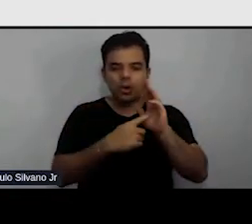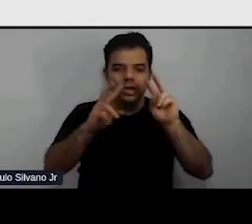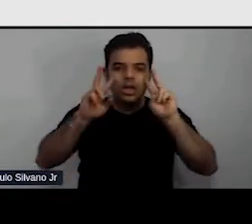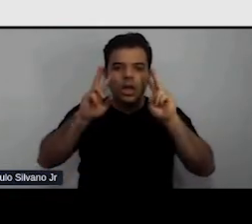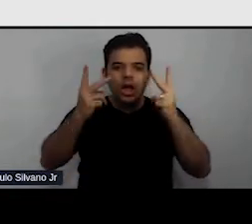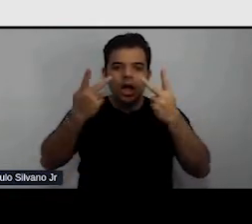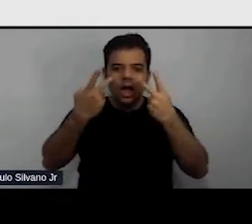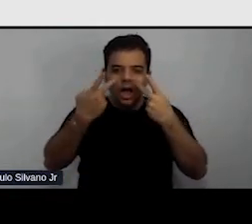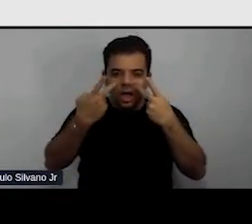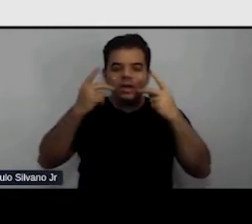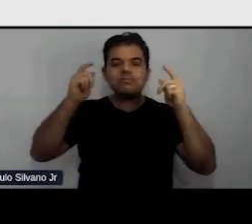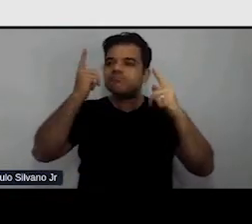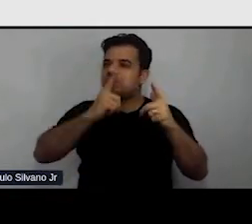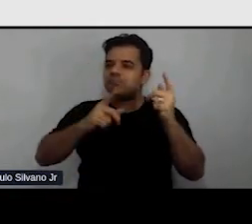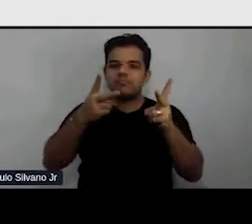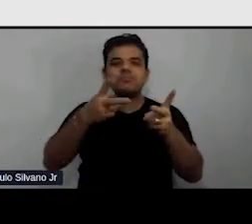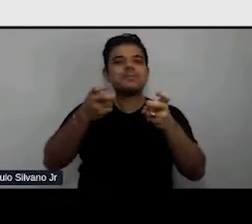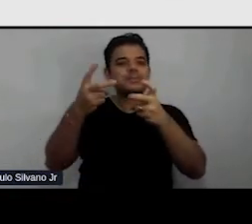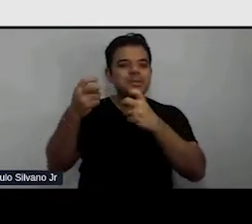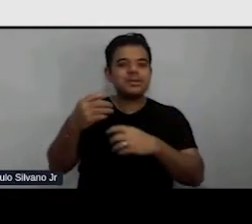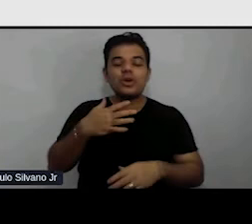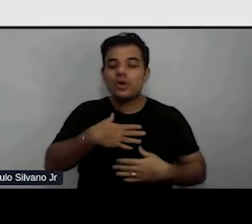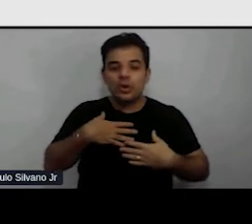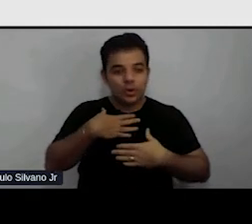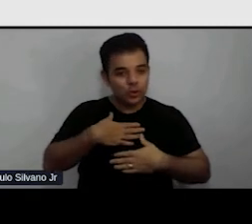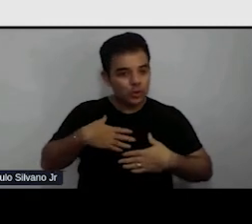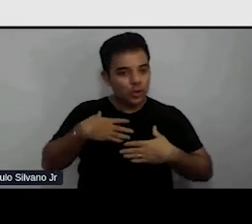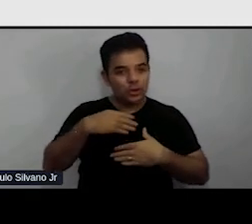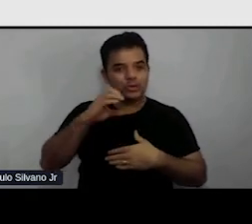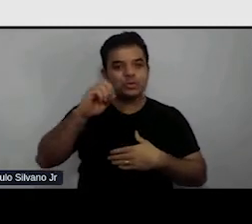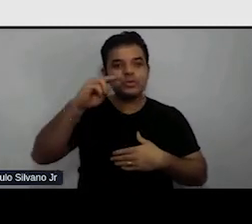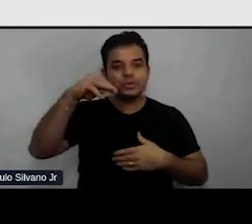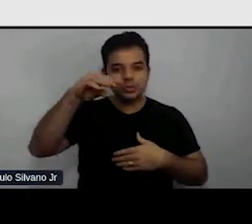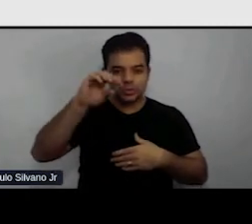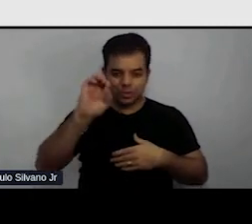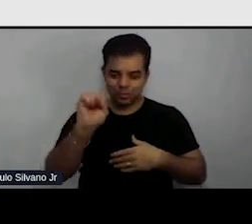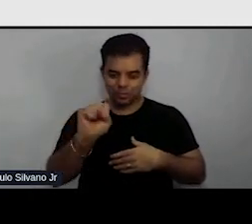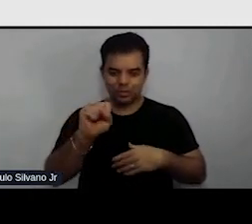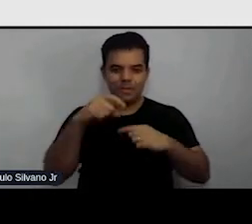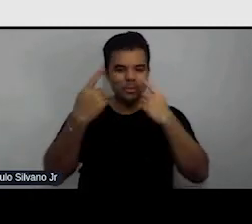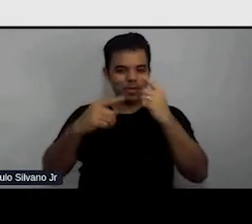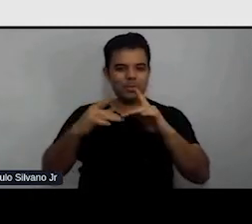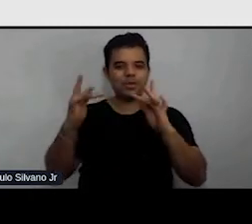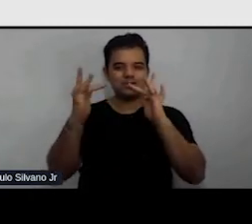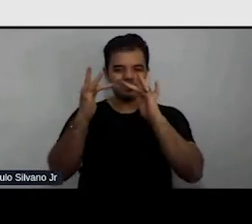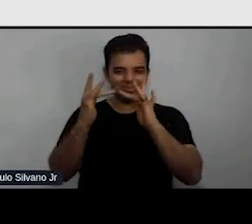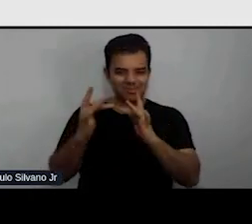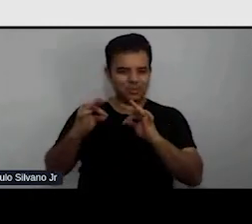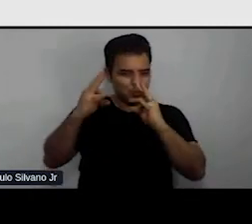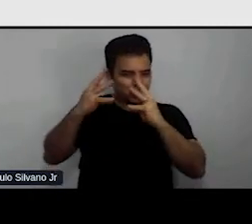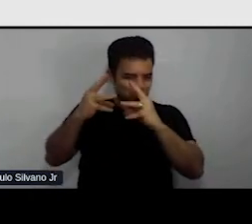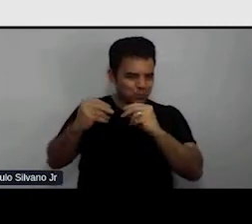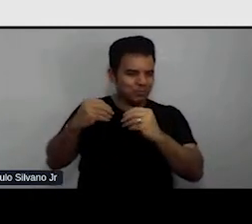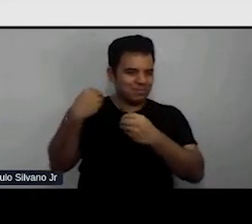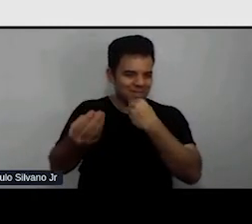essas cores. Eu gosto muito do Colors e no final eu passo os links para vocês das ferramentas que eu